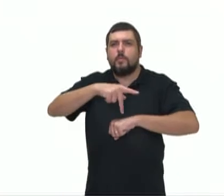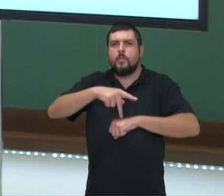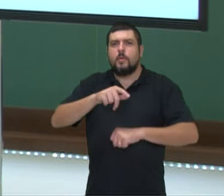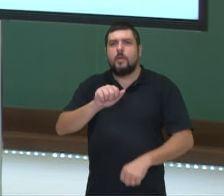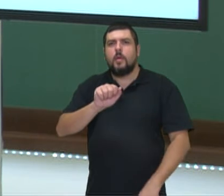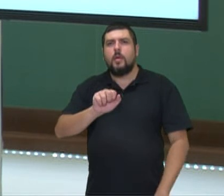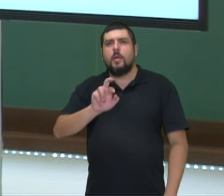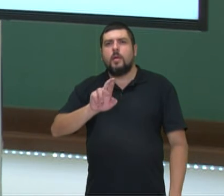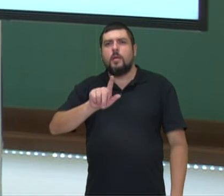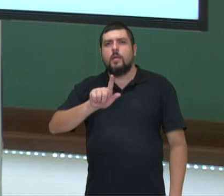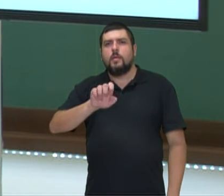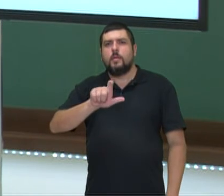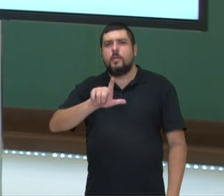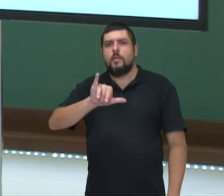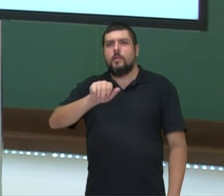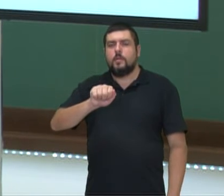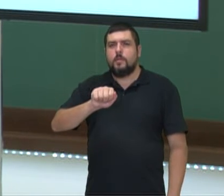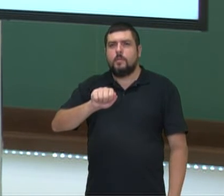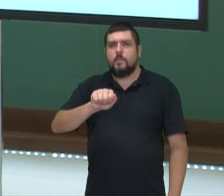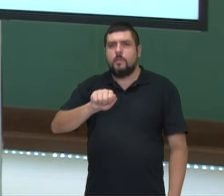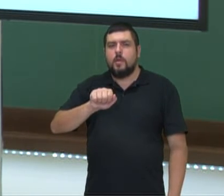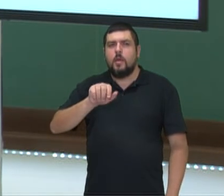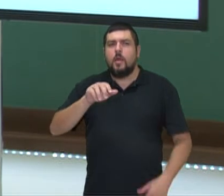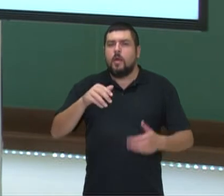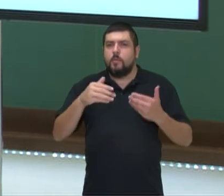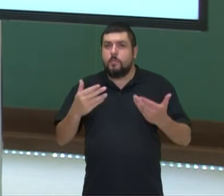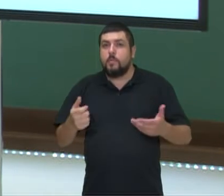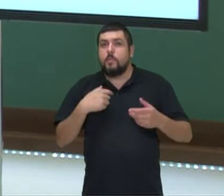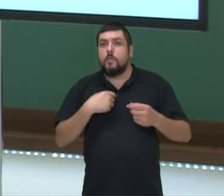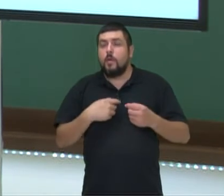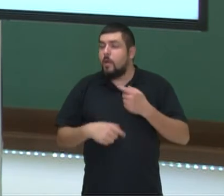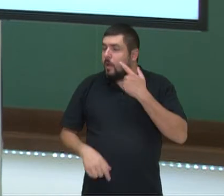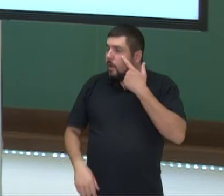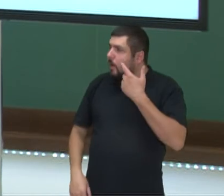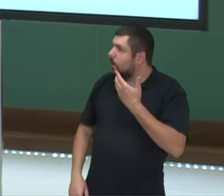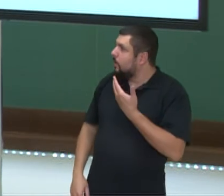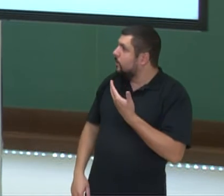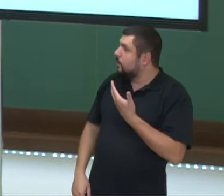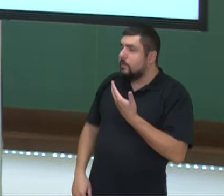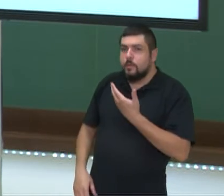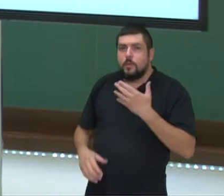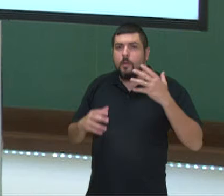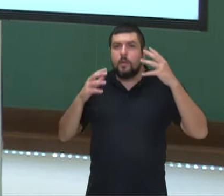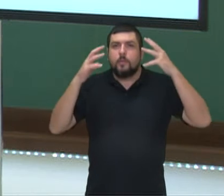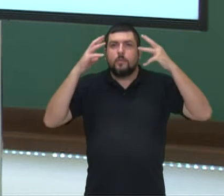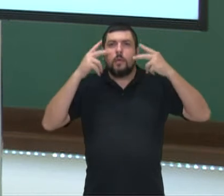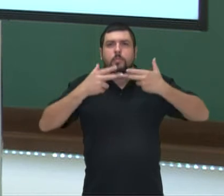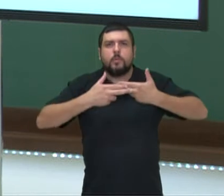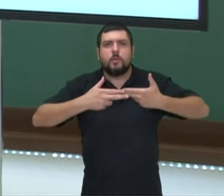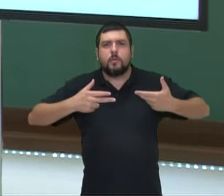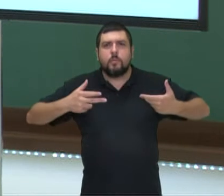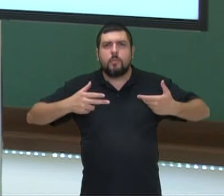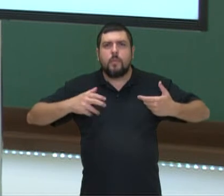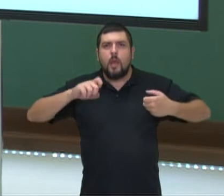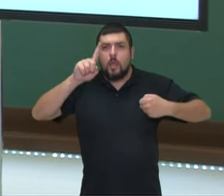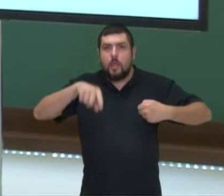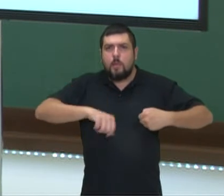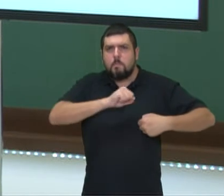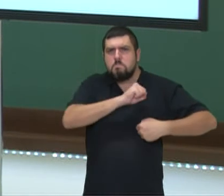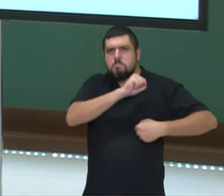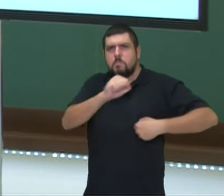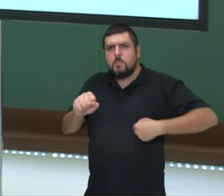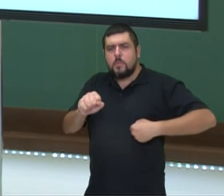de animais que pudessem ser utilizados como alimento ou que pudessem de alguma forma ameaçar, né, a segurança da